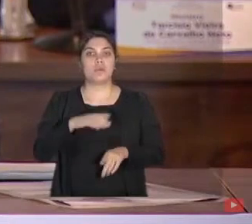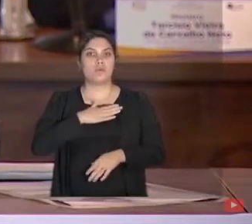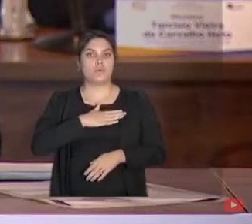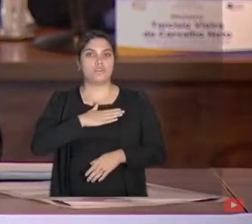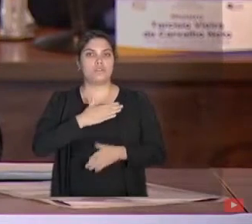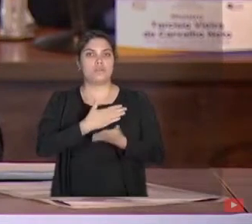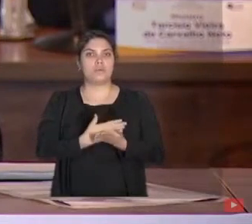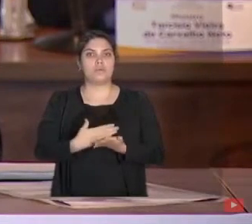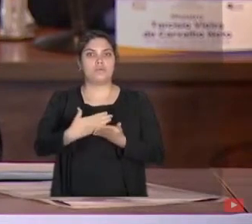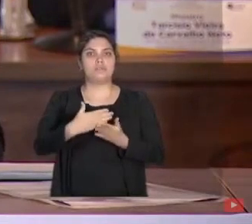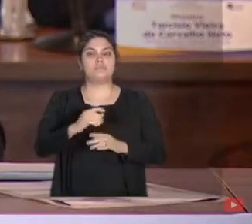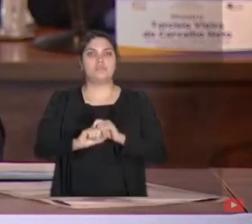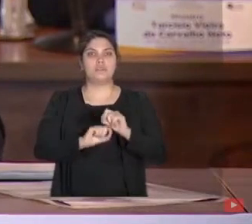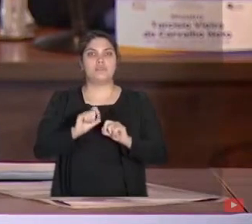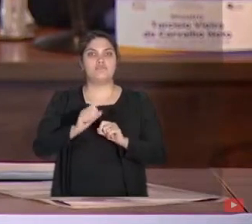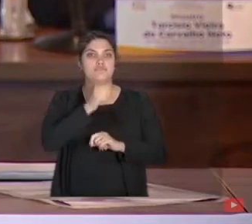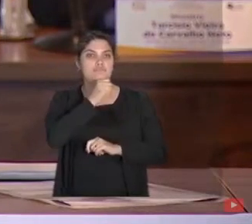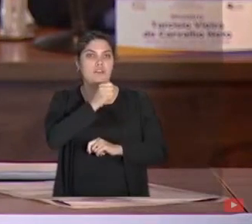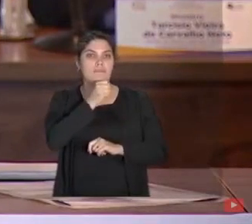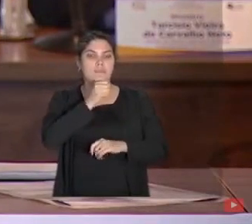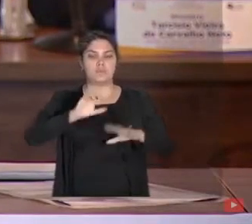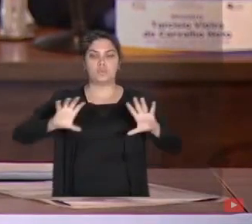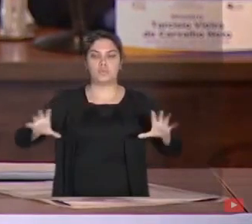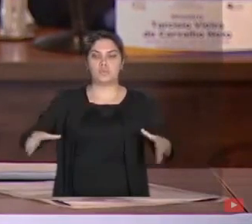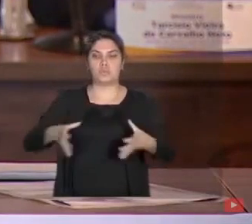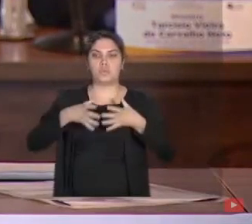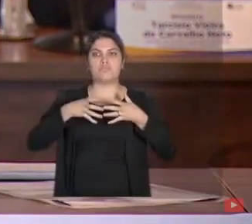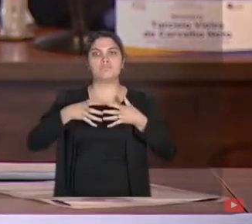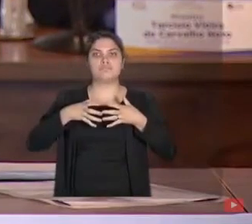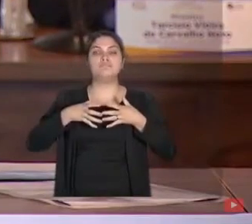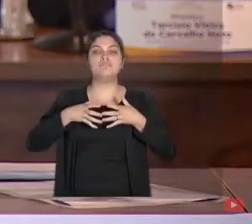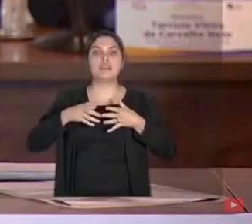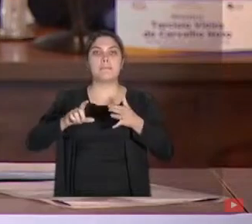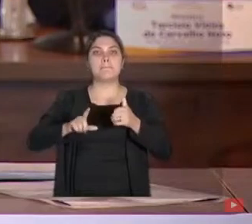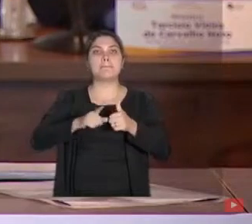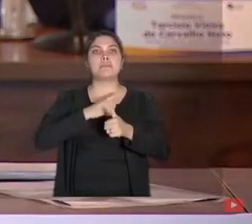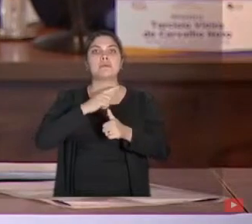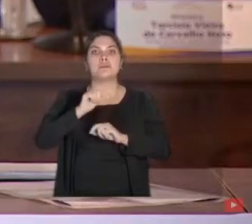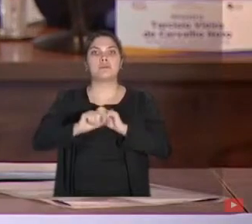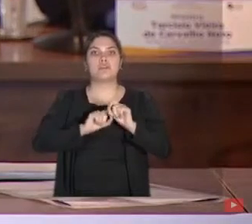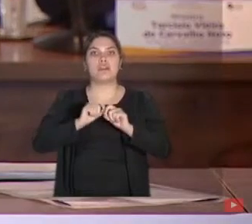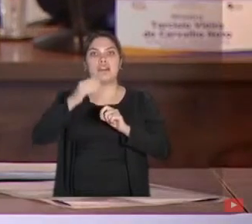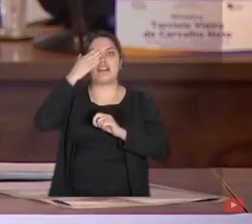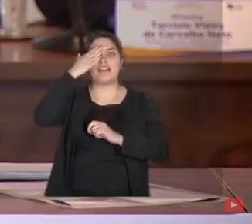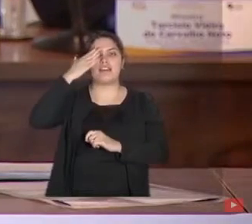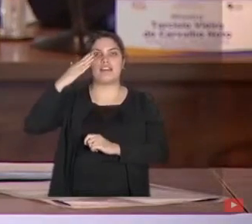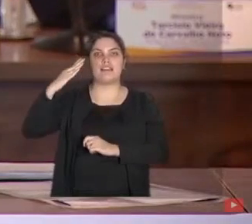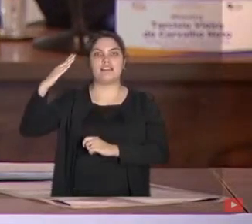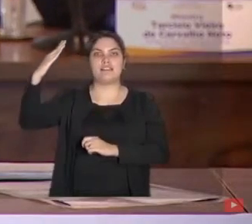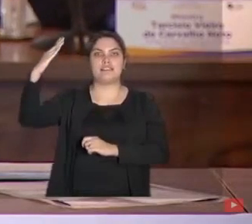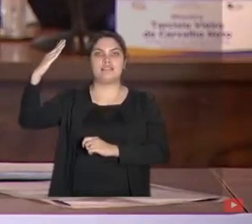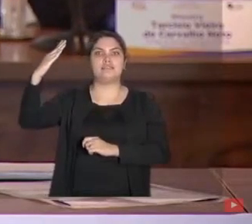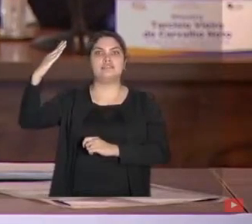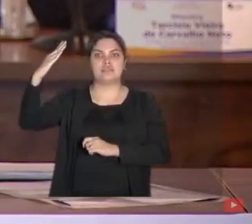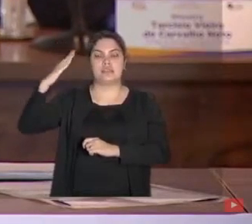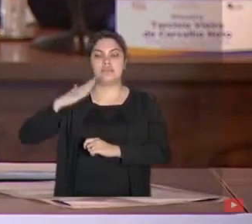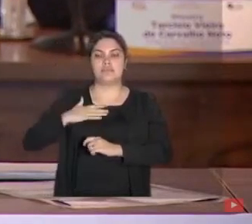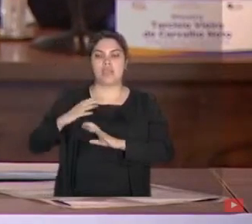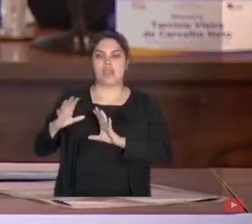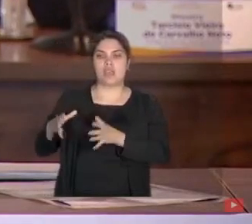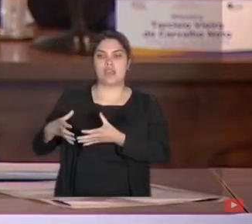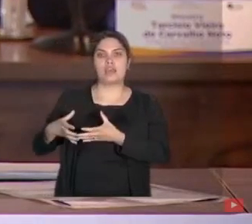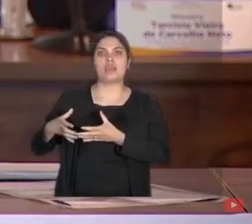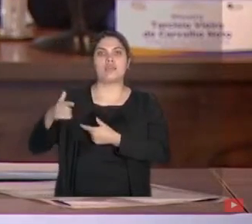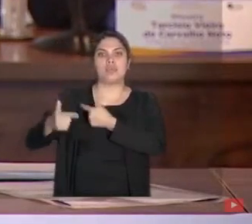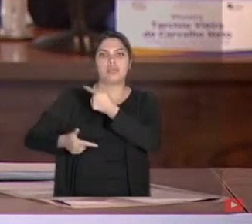de começar essa entrevista coletiva. A primeira coisa a fazer é agradecer à minha equipe